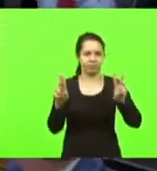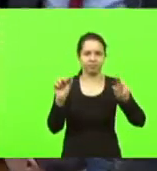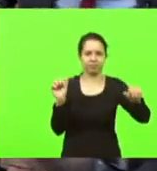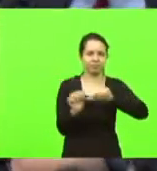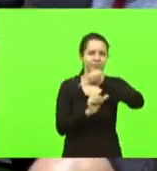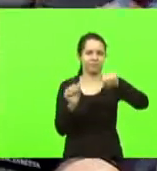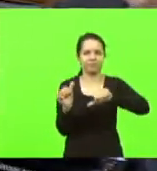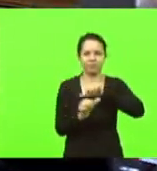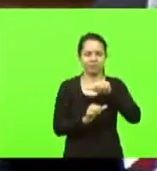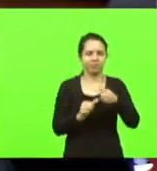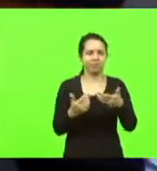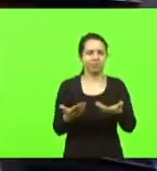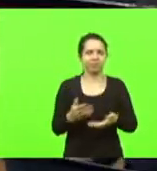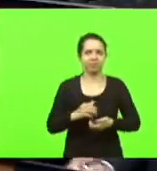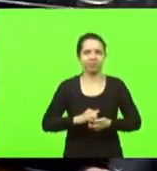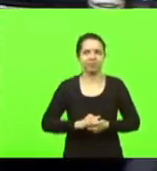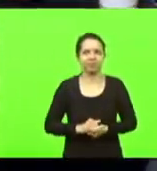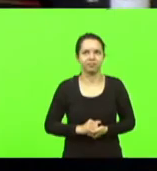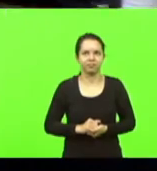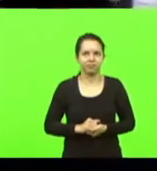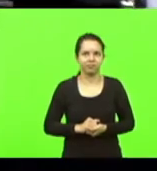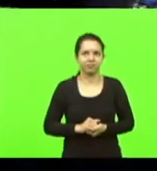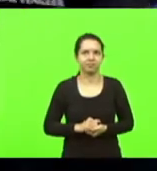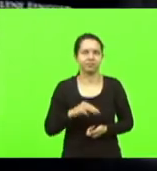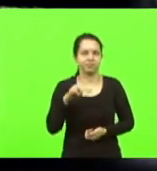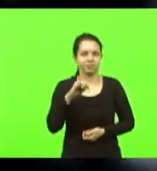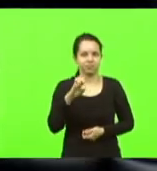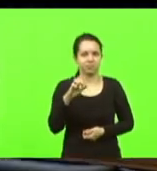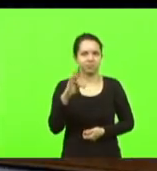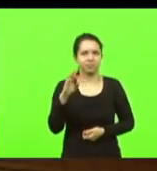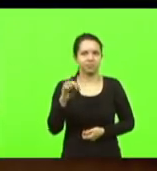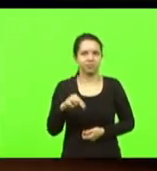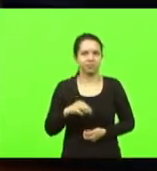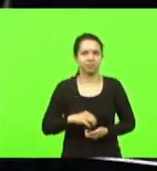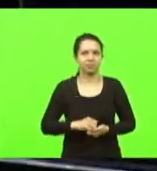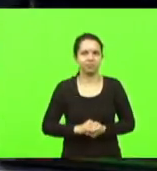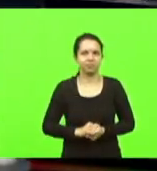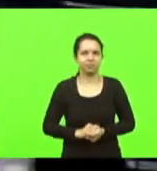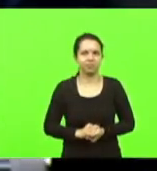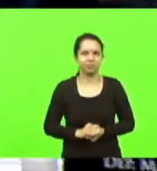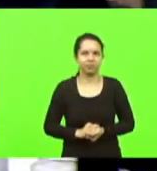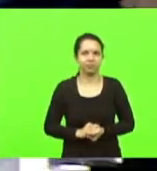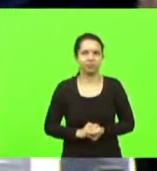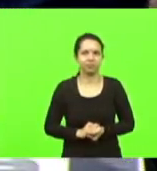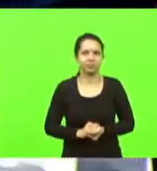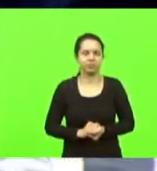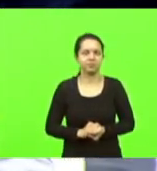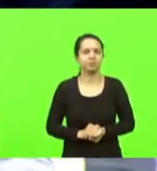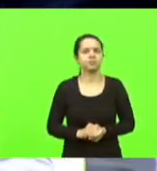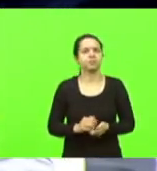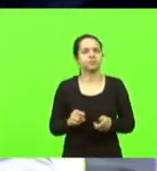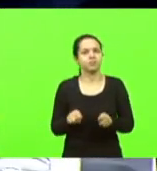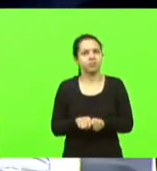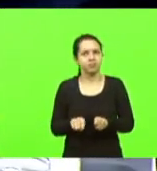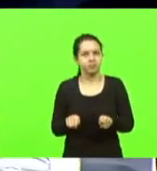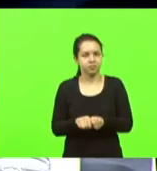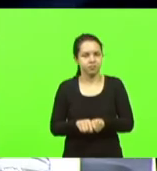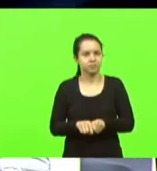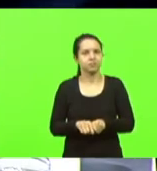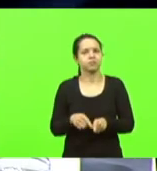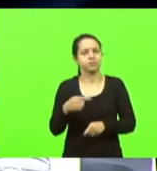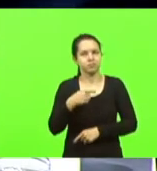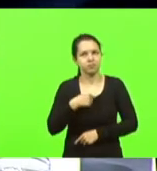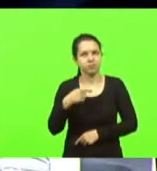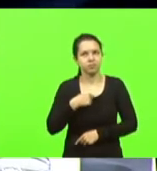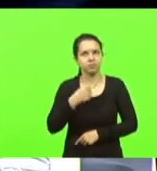para falar só com o nome de Milton também deixa o José fora eu só queria eu tenho falado pouco aqui